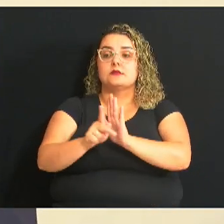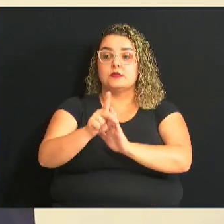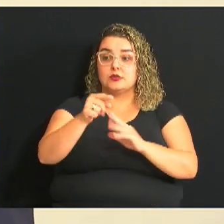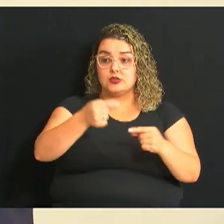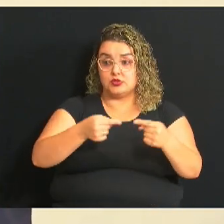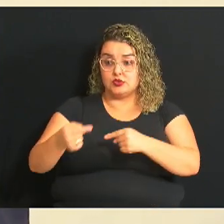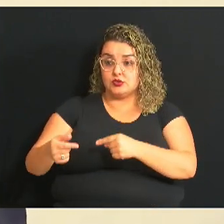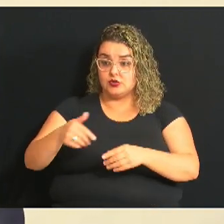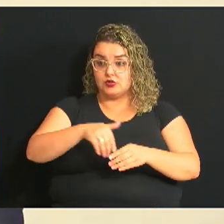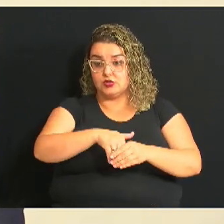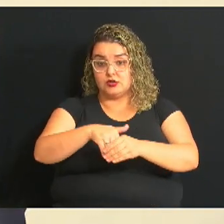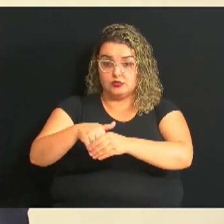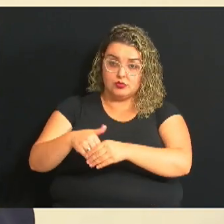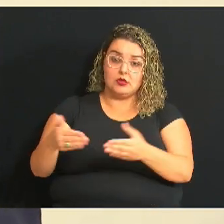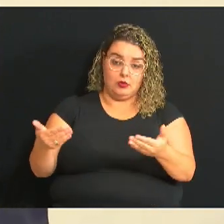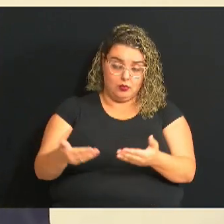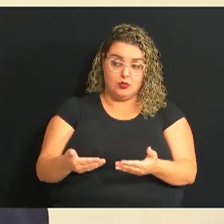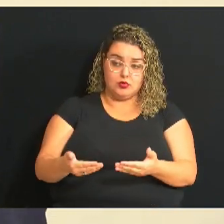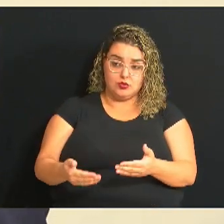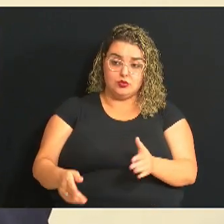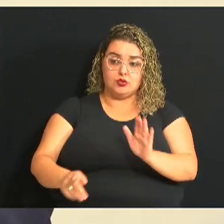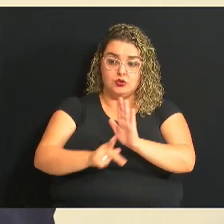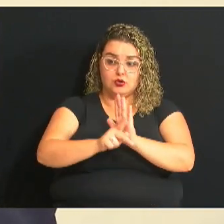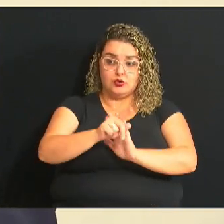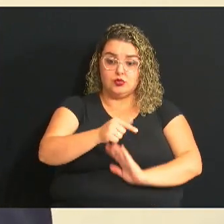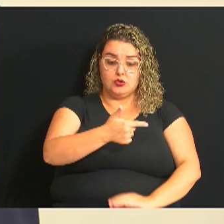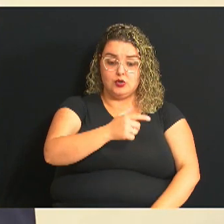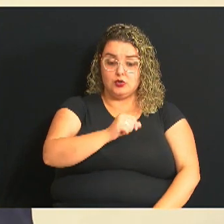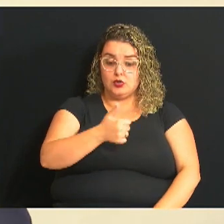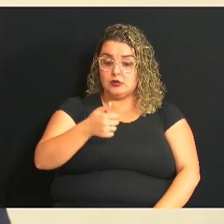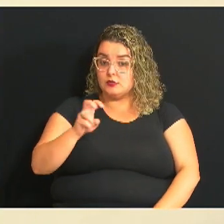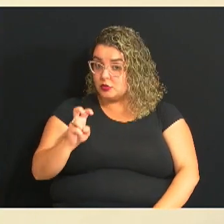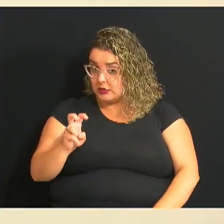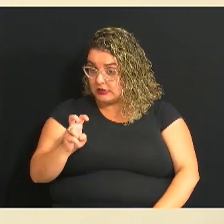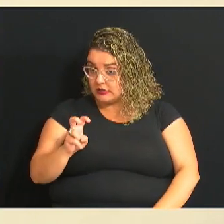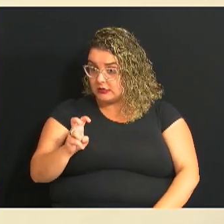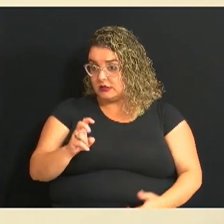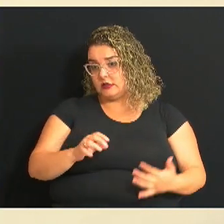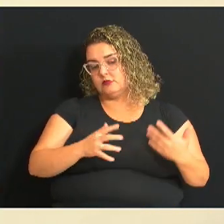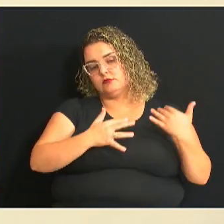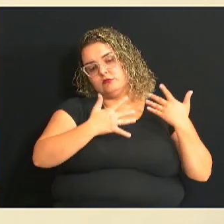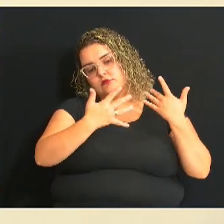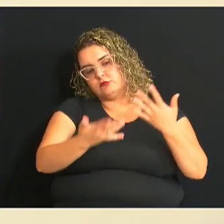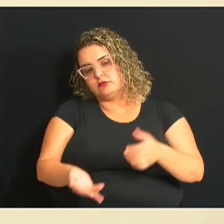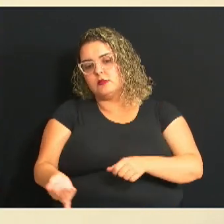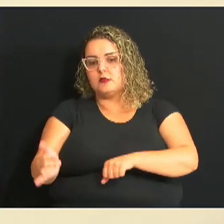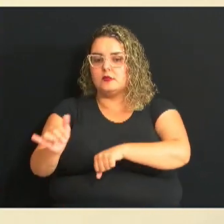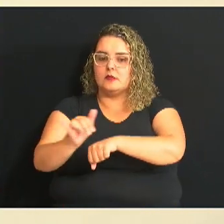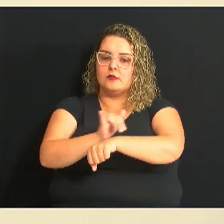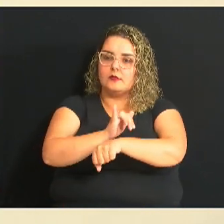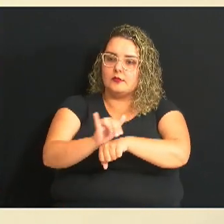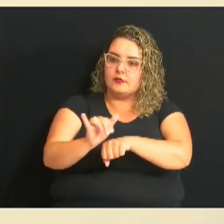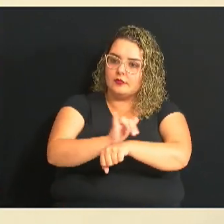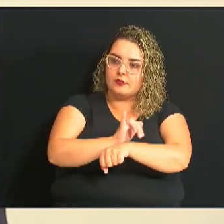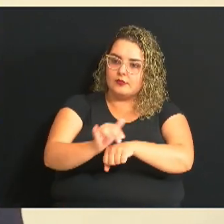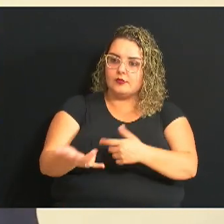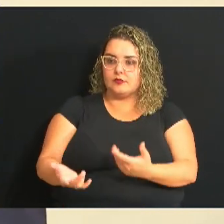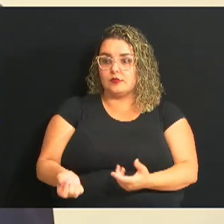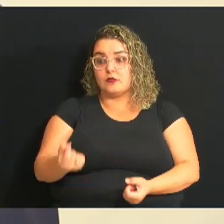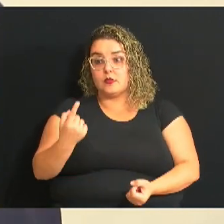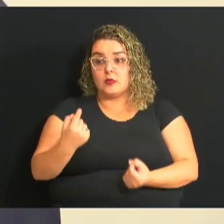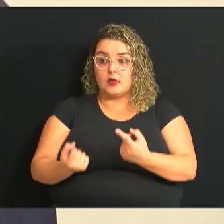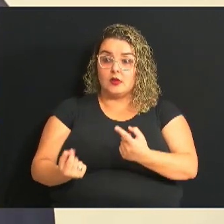hoje, é um projeto que eu apresentei no ano de 2015. Daí, por estratégia aqui de alguns vereadores